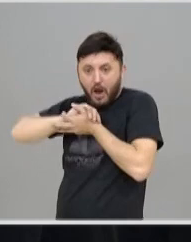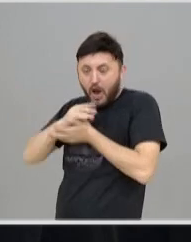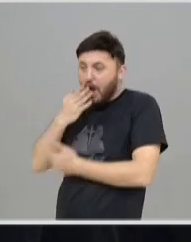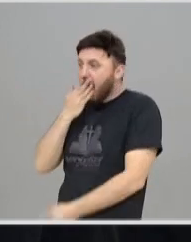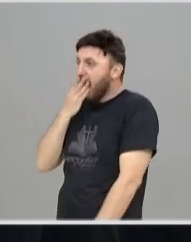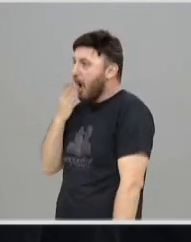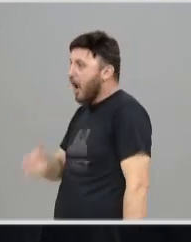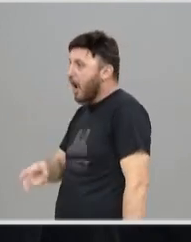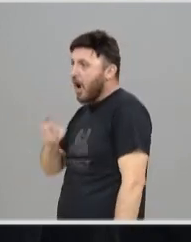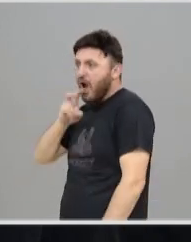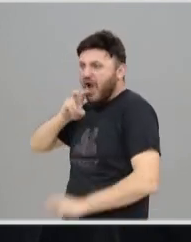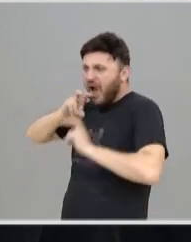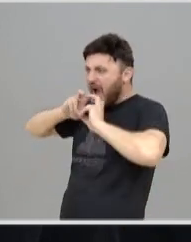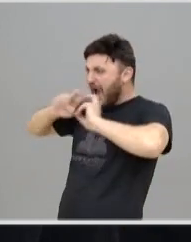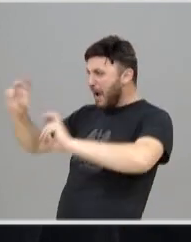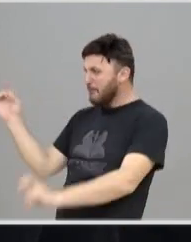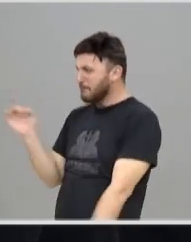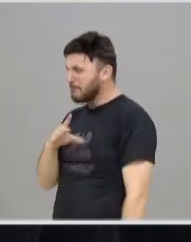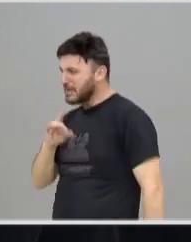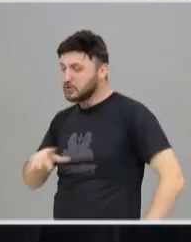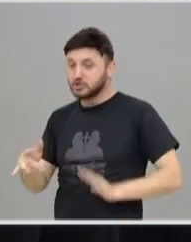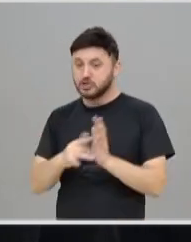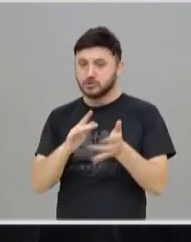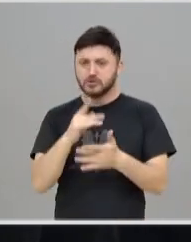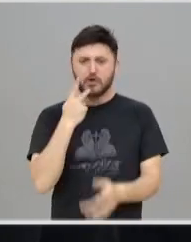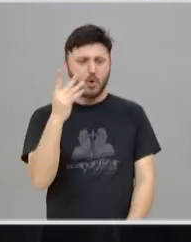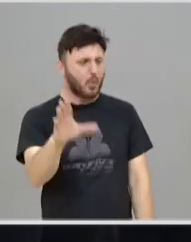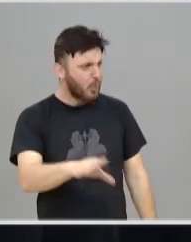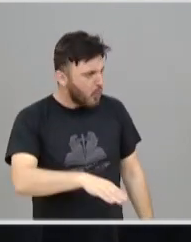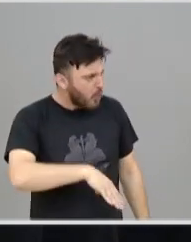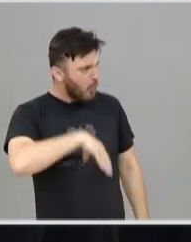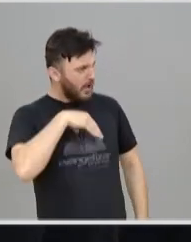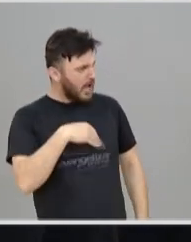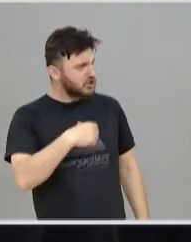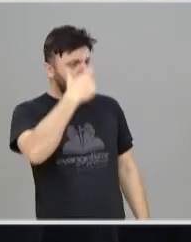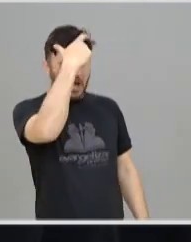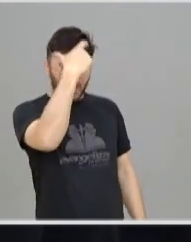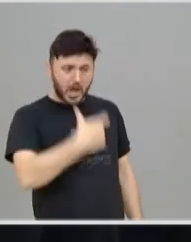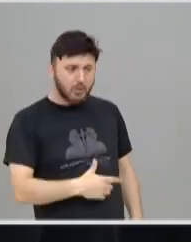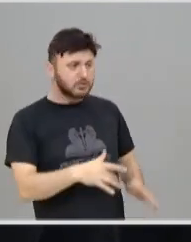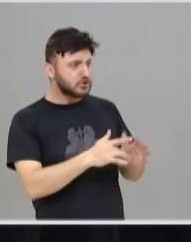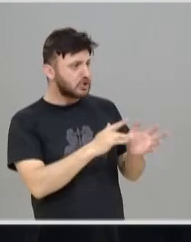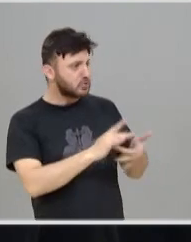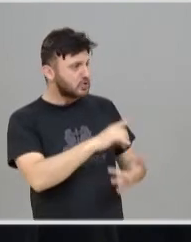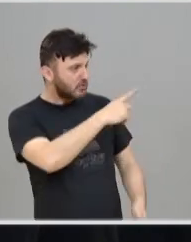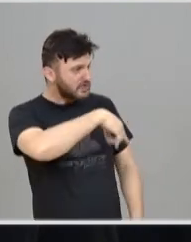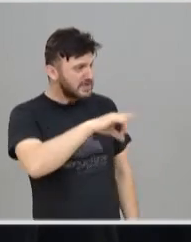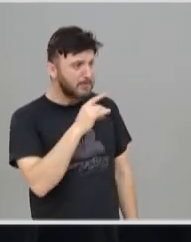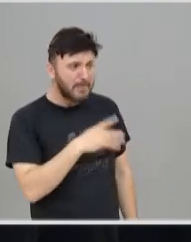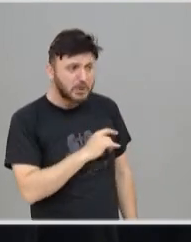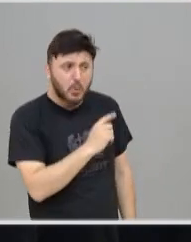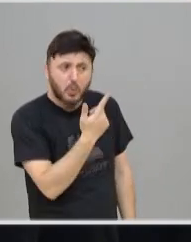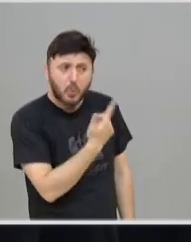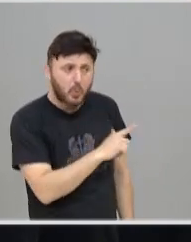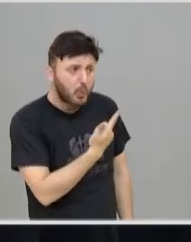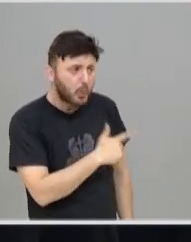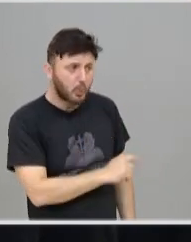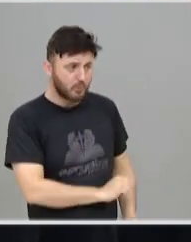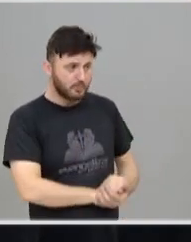gritaram de medo. Jesus, porém, logo lhes disse: coragem, sou eu, não tenhais medo.